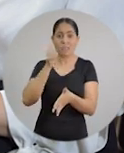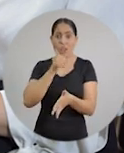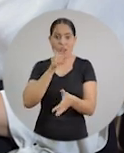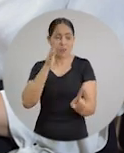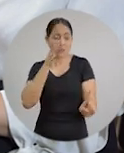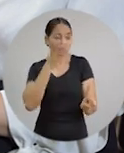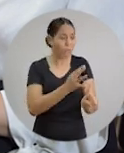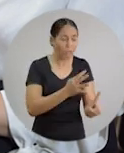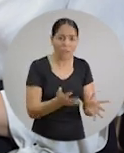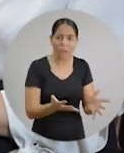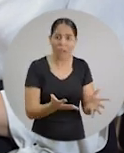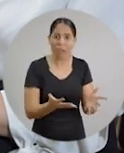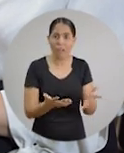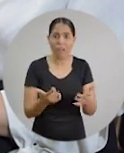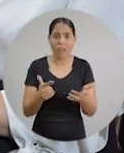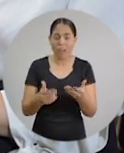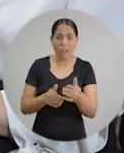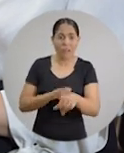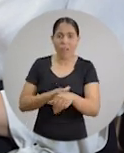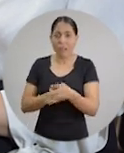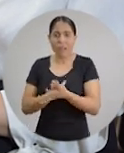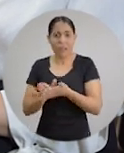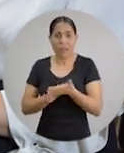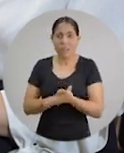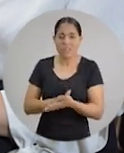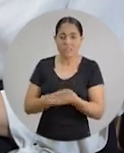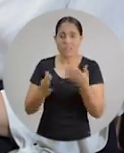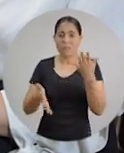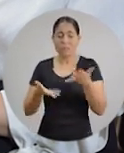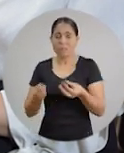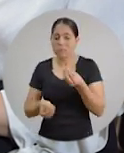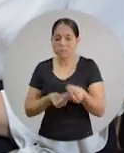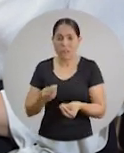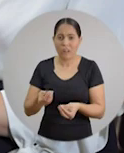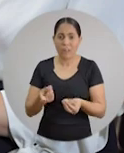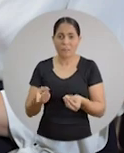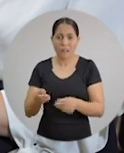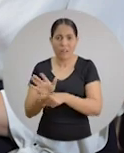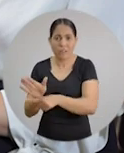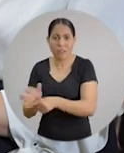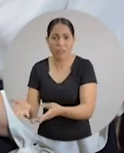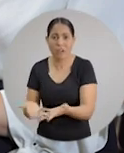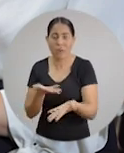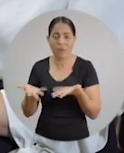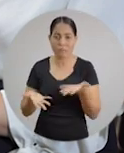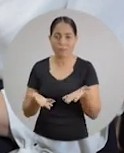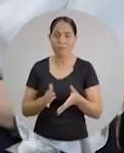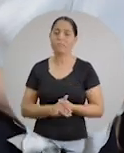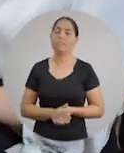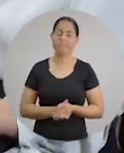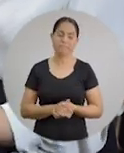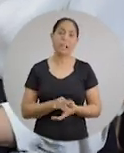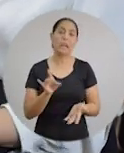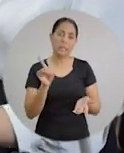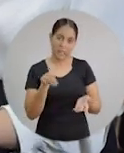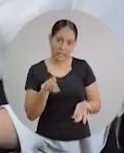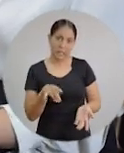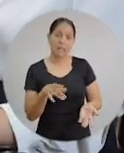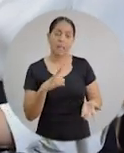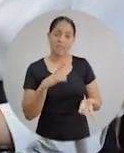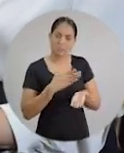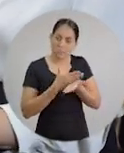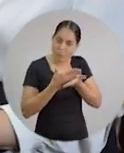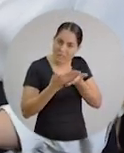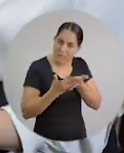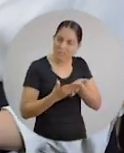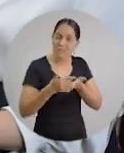nem a falar: eu estou sofrendo violência, para de alguma forma, elas serem ajudadas. No início desse ano foi